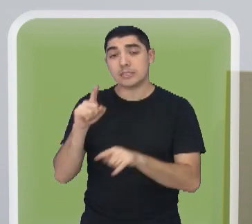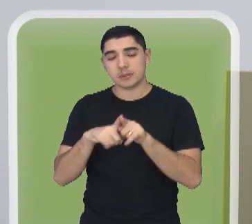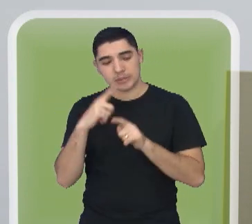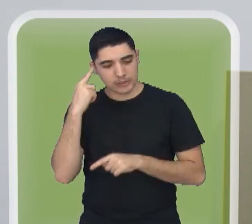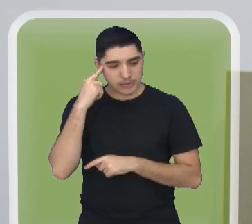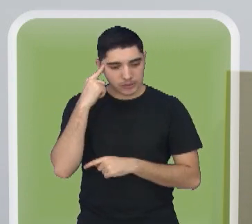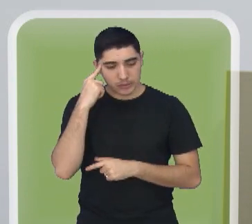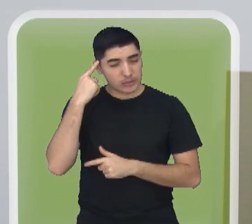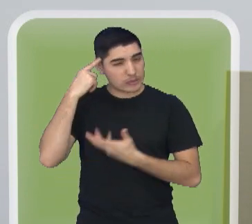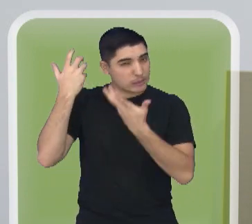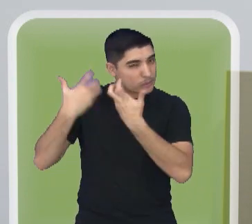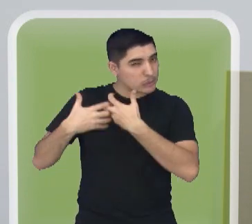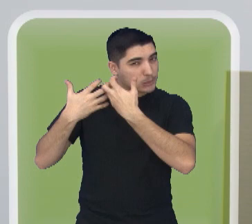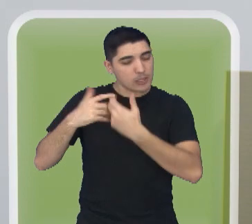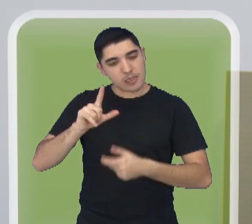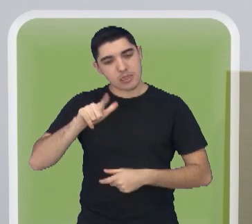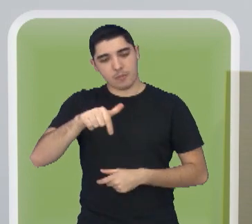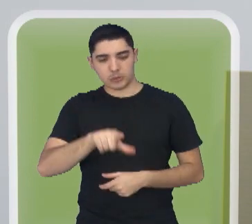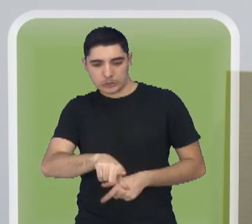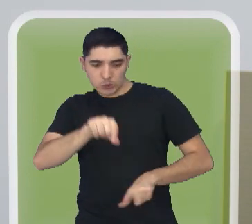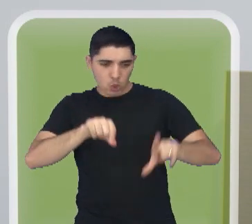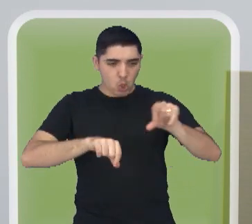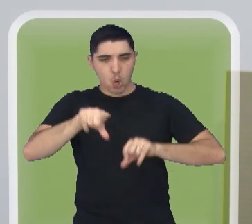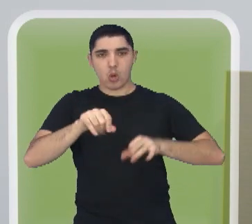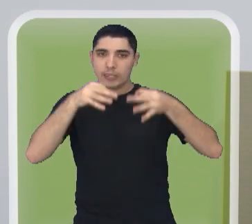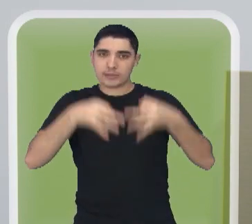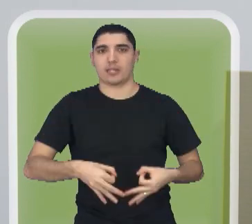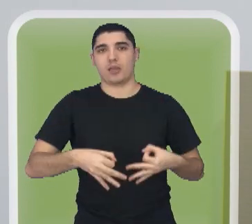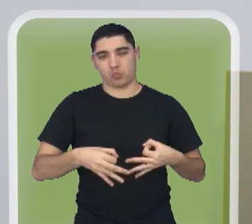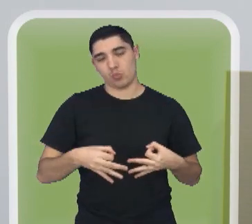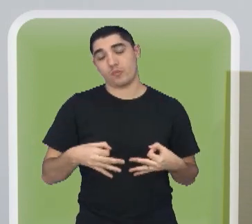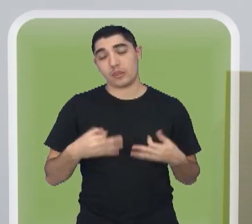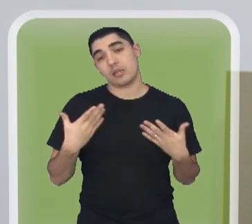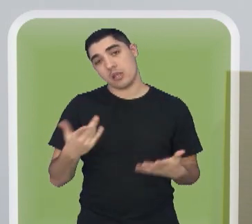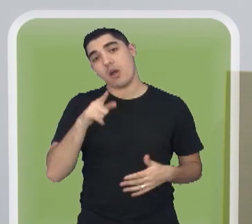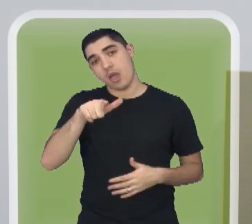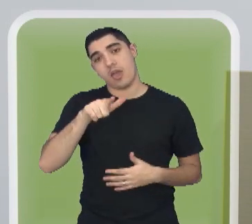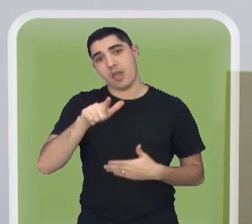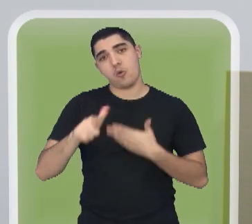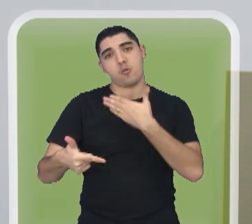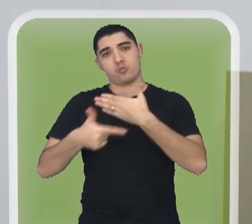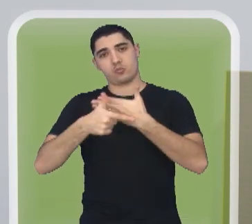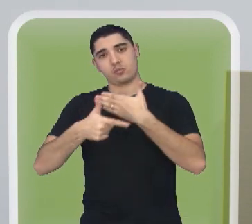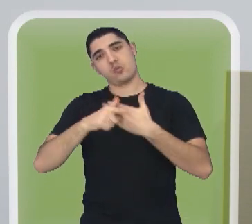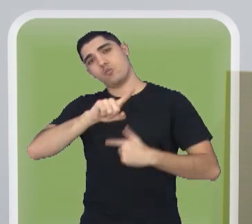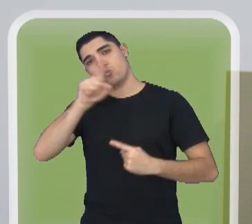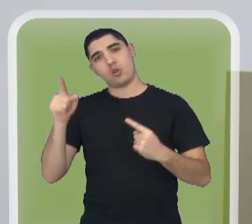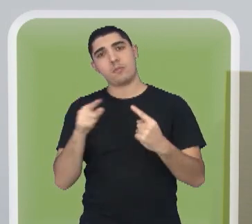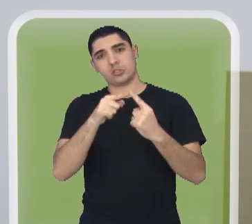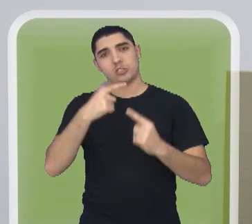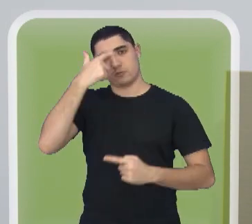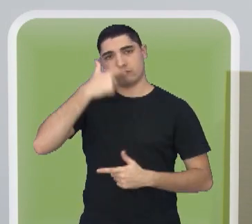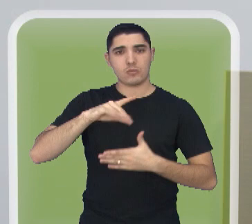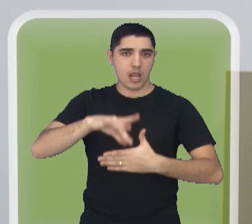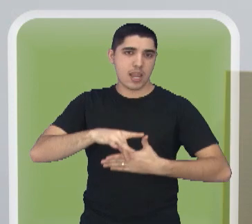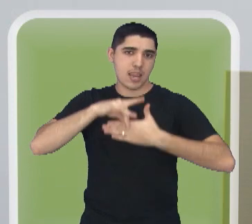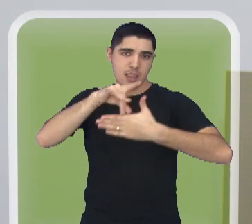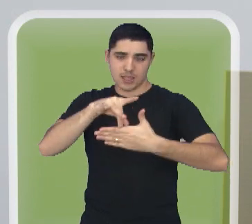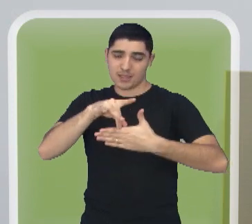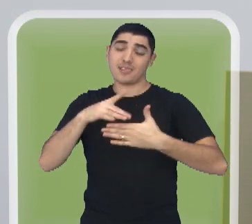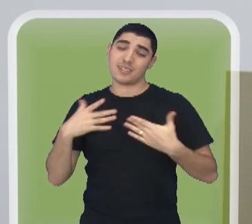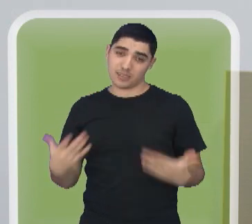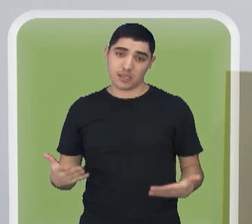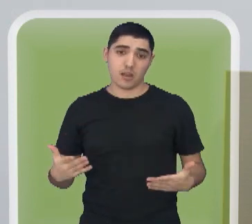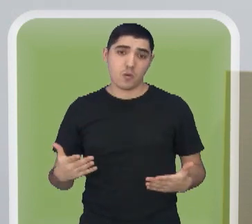e depois assumir a responsabilidade das decisões tomadas. Eu acho que esse que é o papel. É um papel de um líder, né? Então,